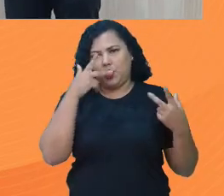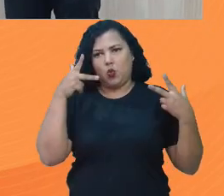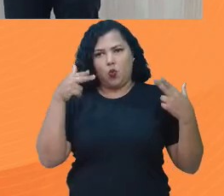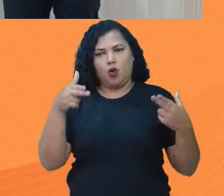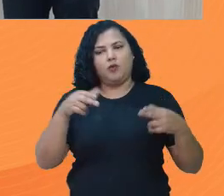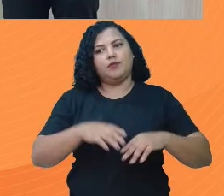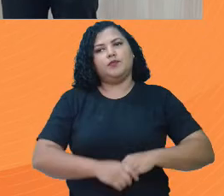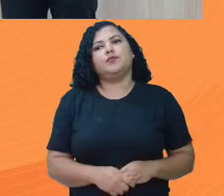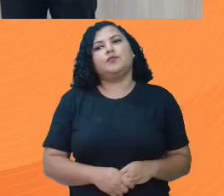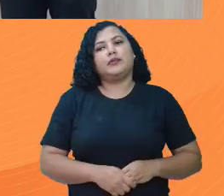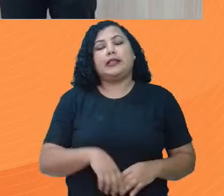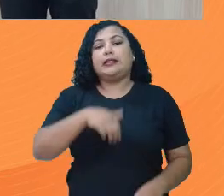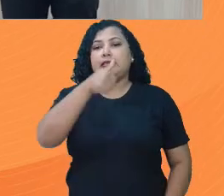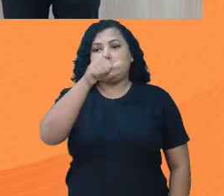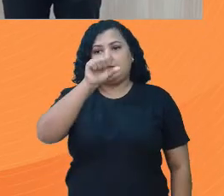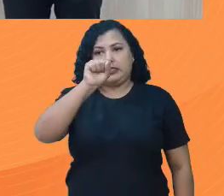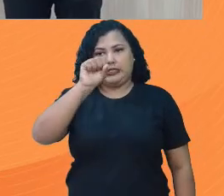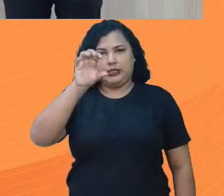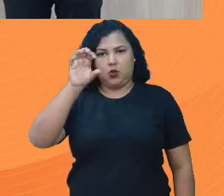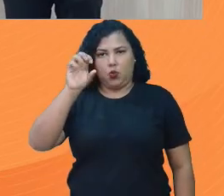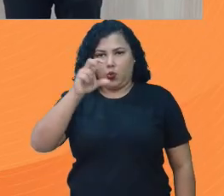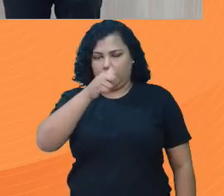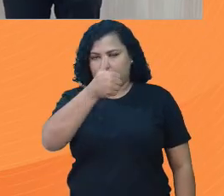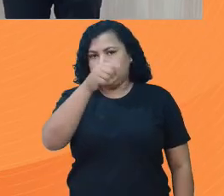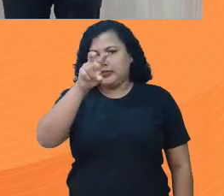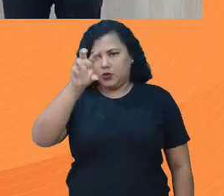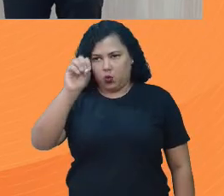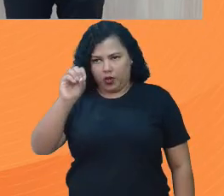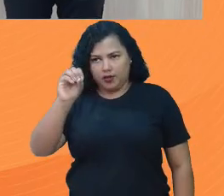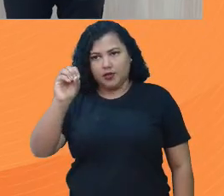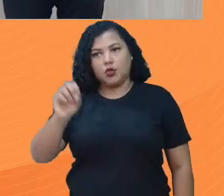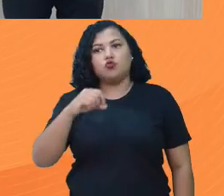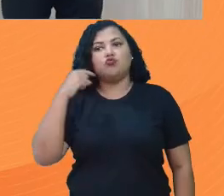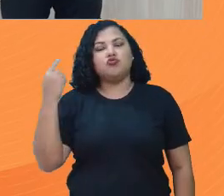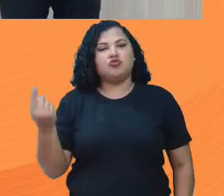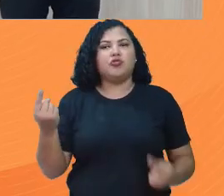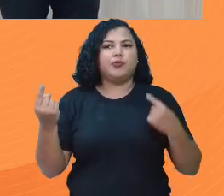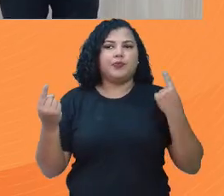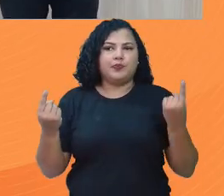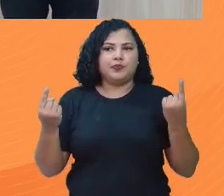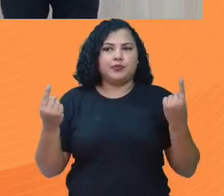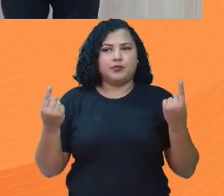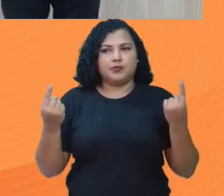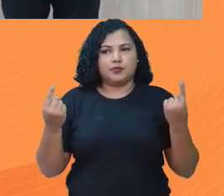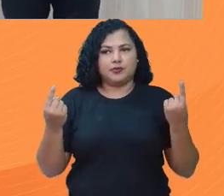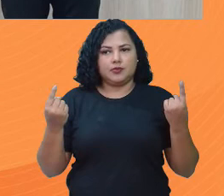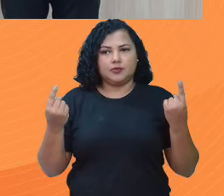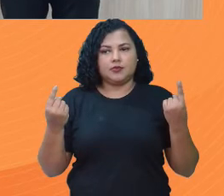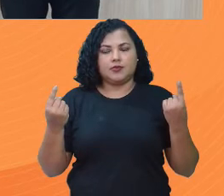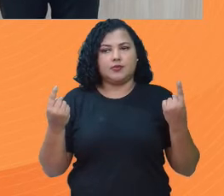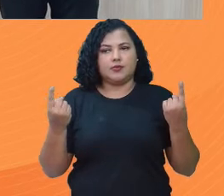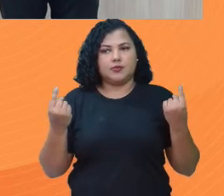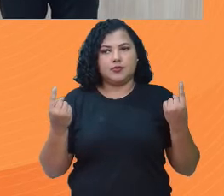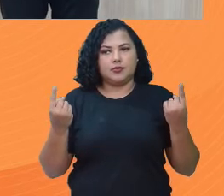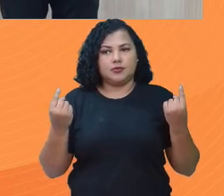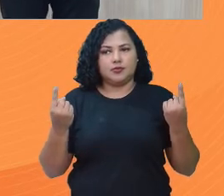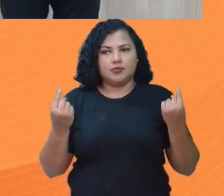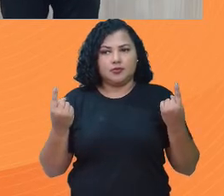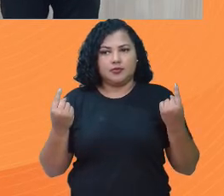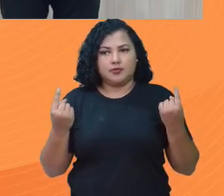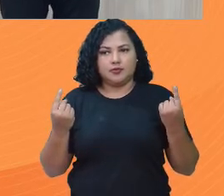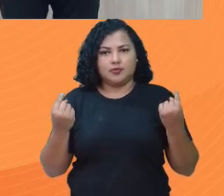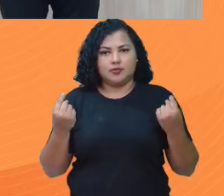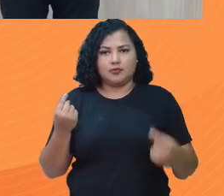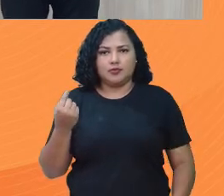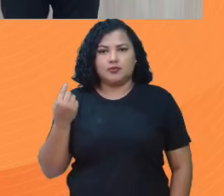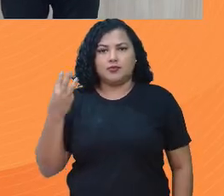Então, o ângulo de cima lá, ele é igual a 150 graus, e a gente viu também que esses 2 ângulos que estão à esquerda e à